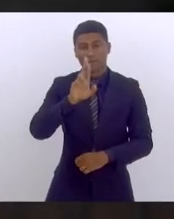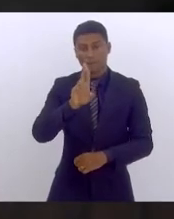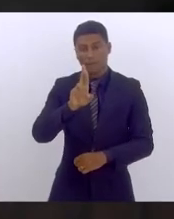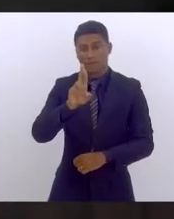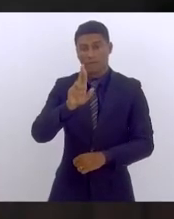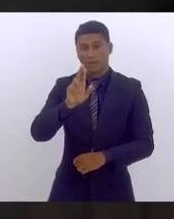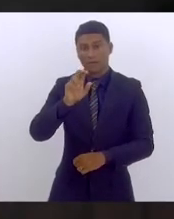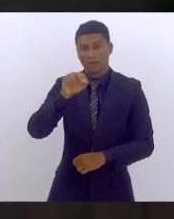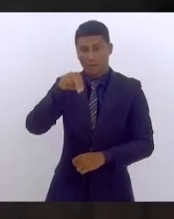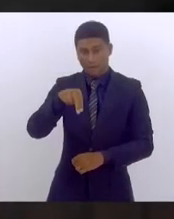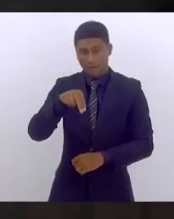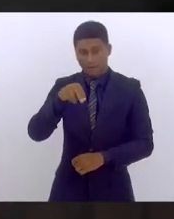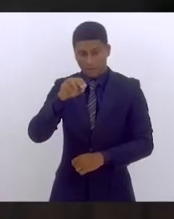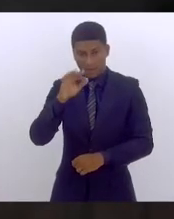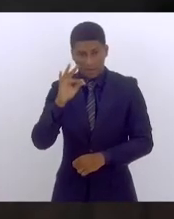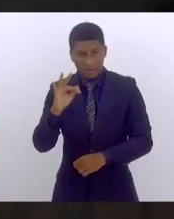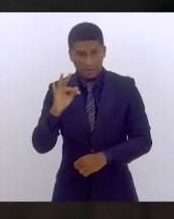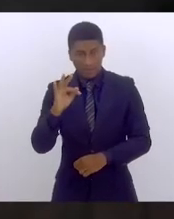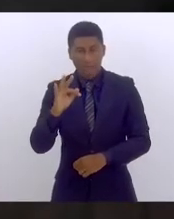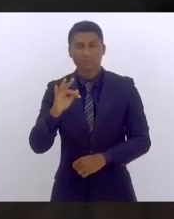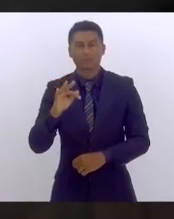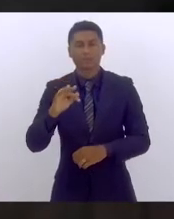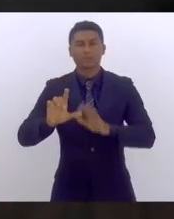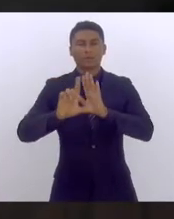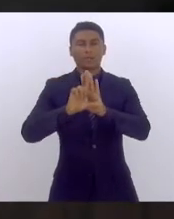FREMF, criado pela Lei Estadual